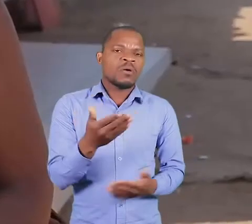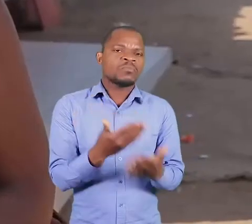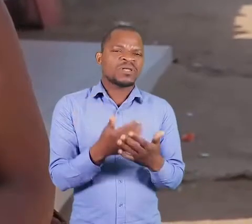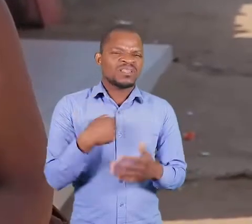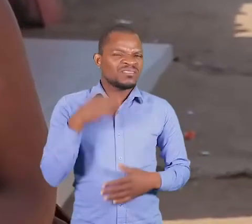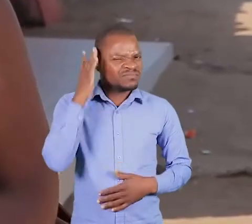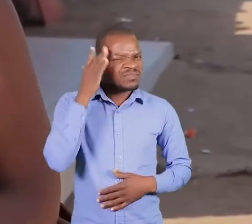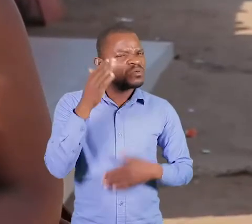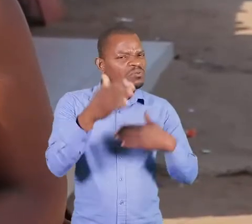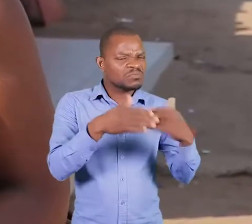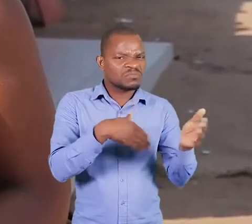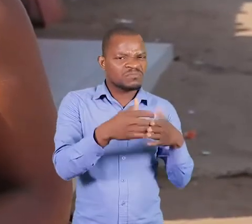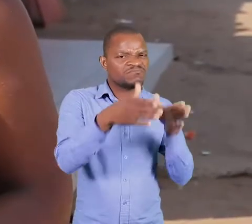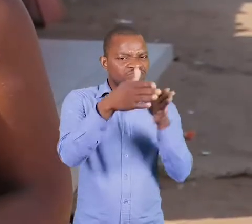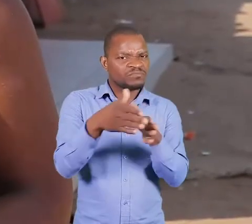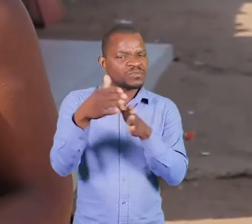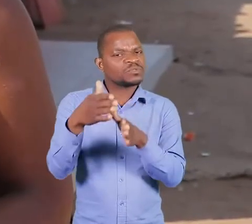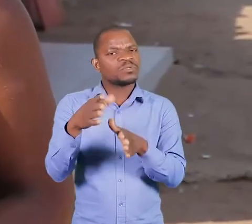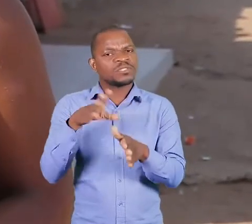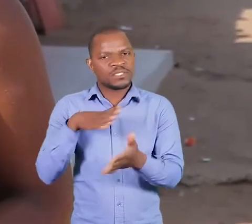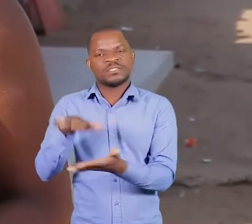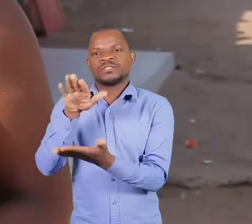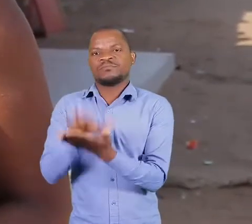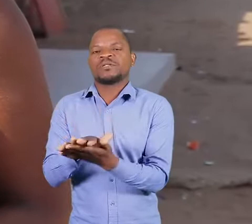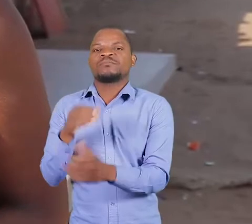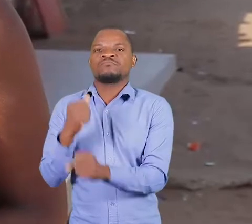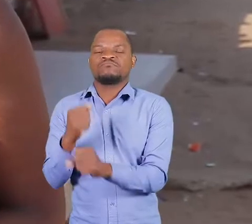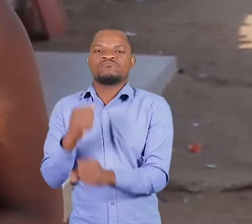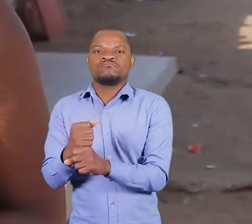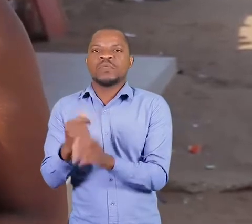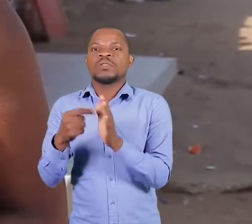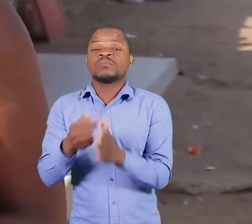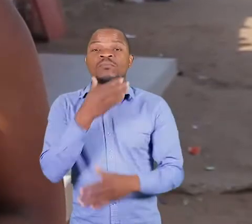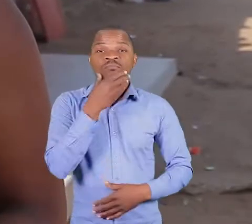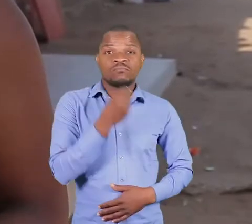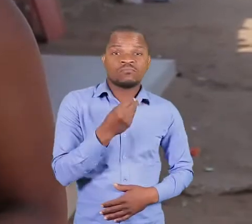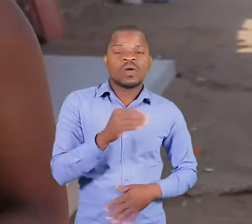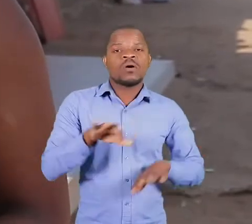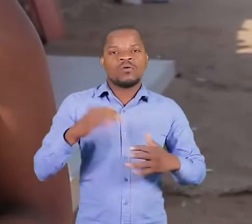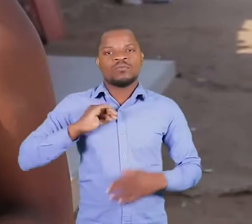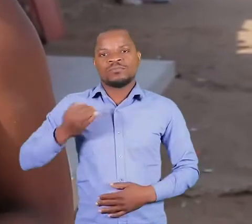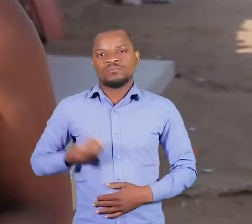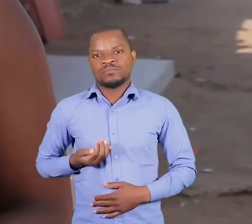temos lugar para trabalhar, seja homem, seja mulher. Por isso, hoje em dia,